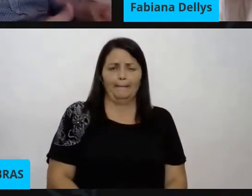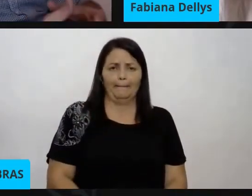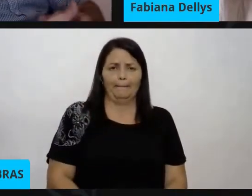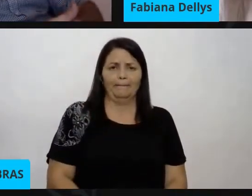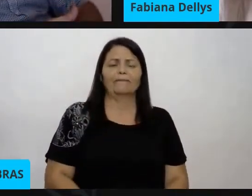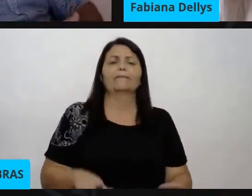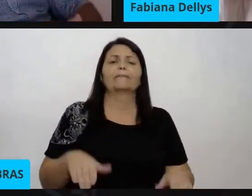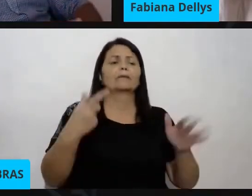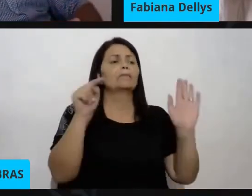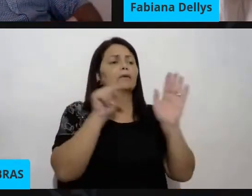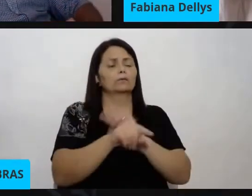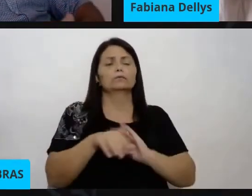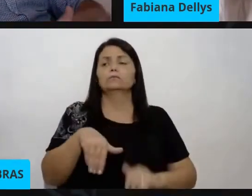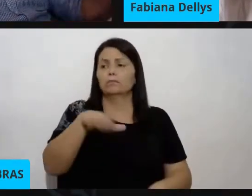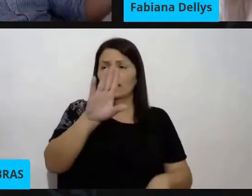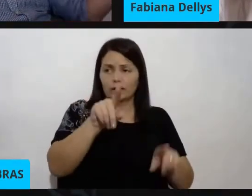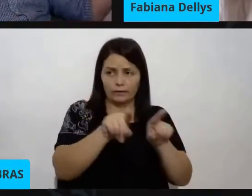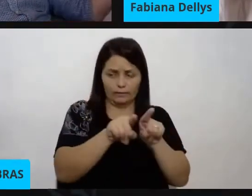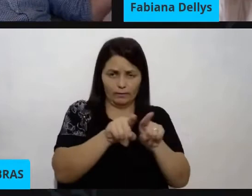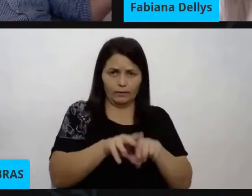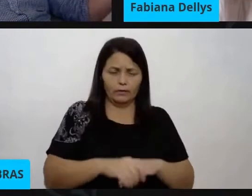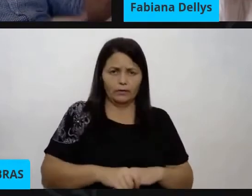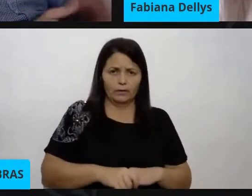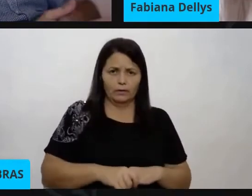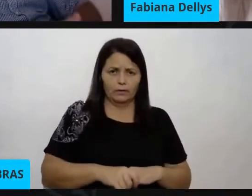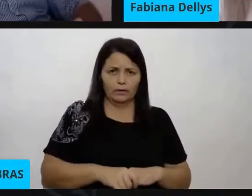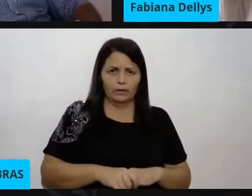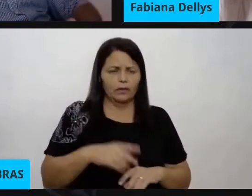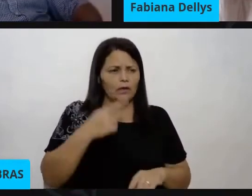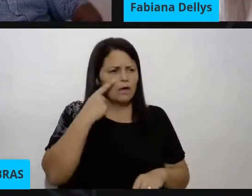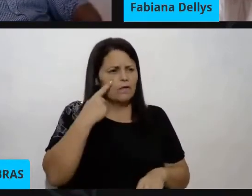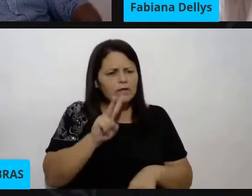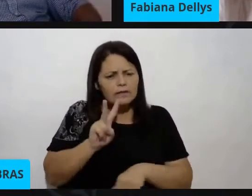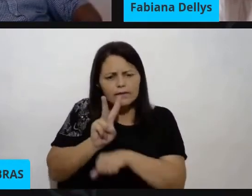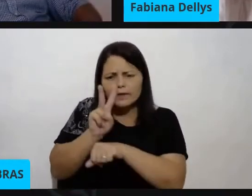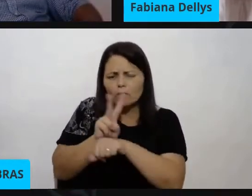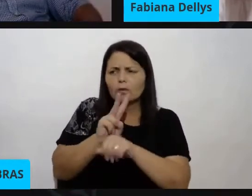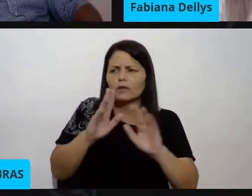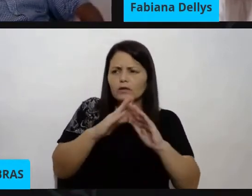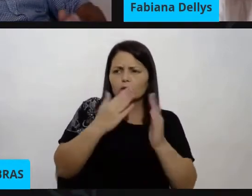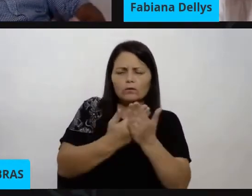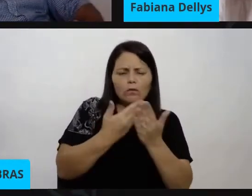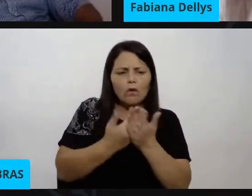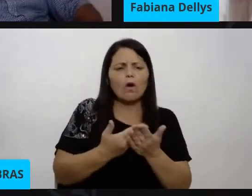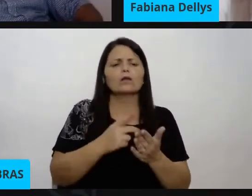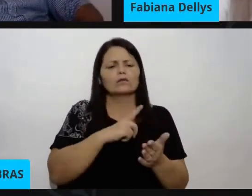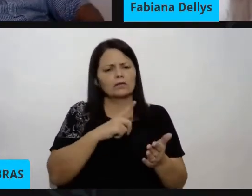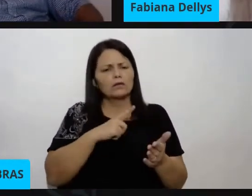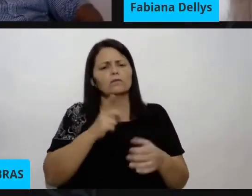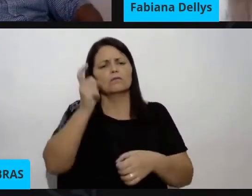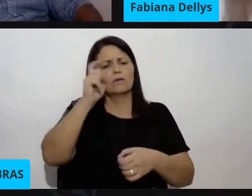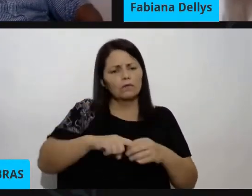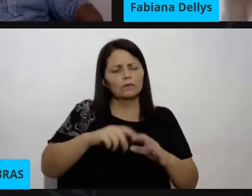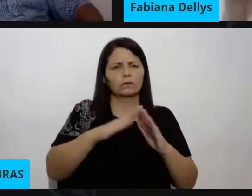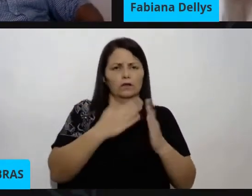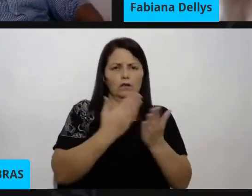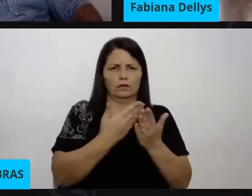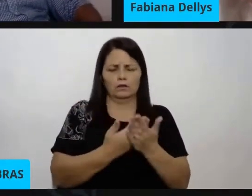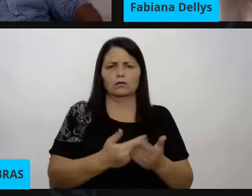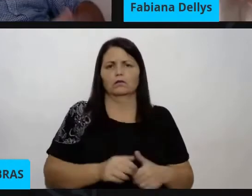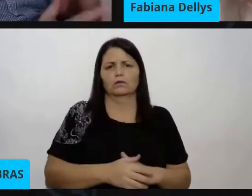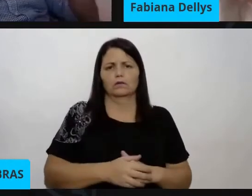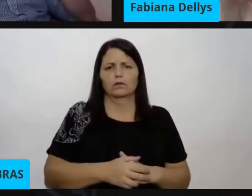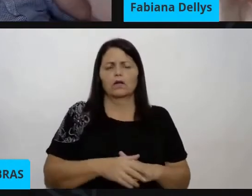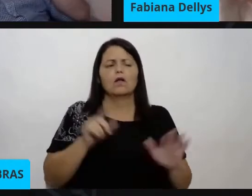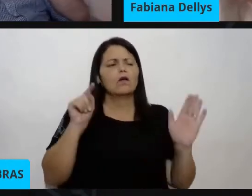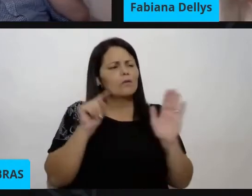E pergunto mais, vê a parte de biossegurança que as escolas têm que fazer para poder voltar. Pergunta qual a